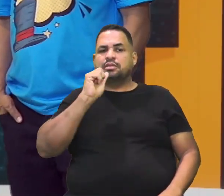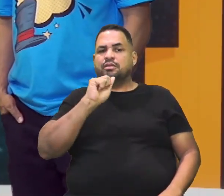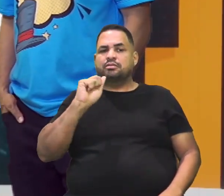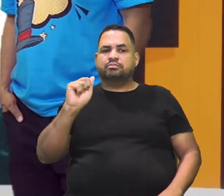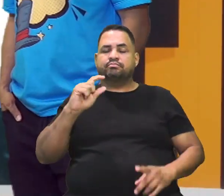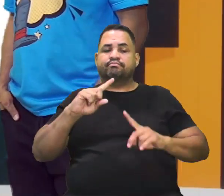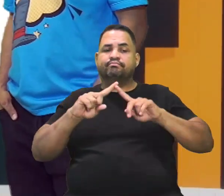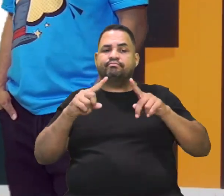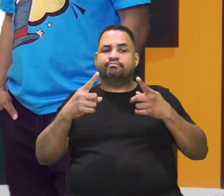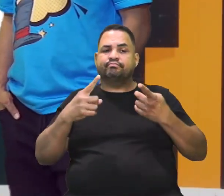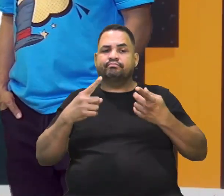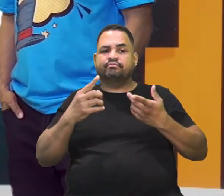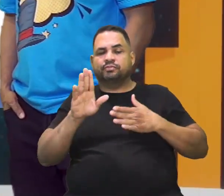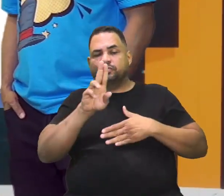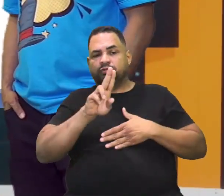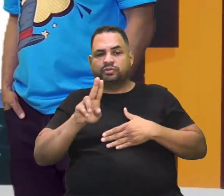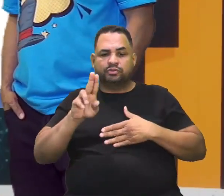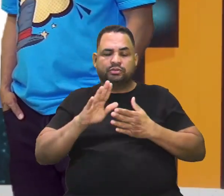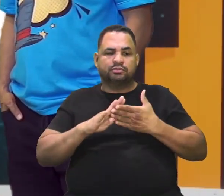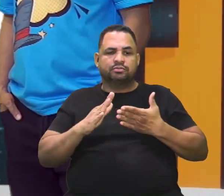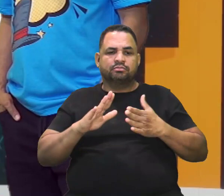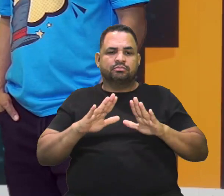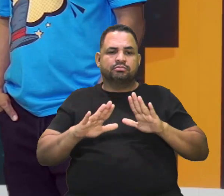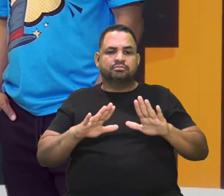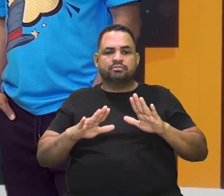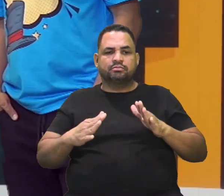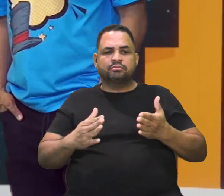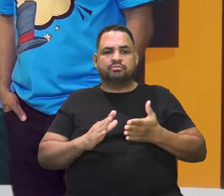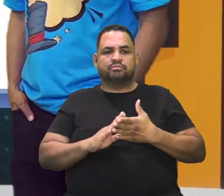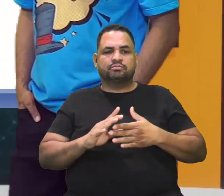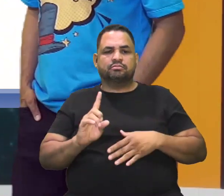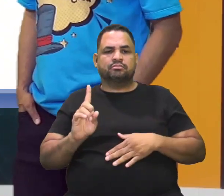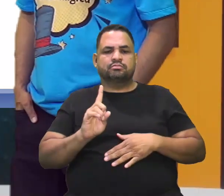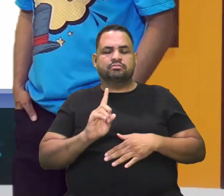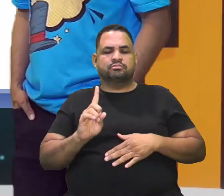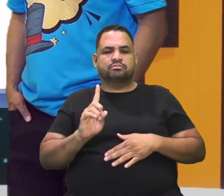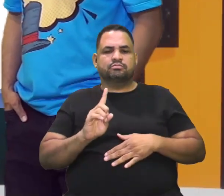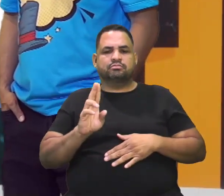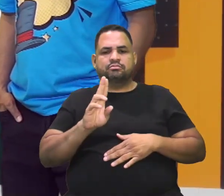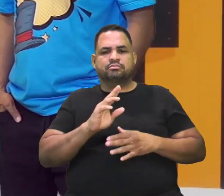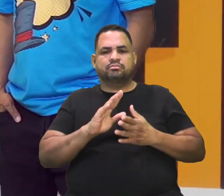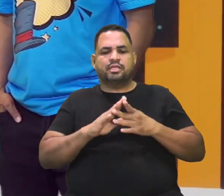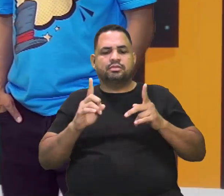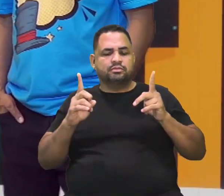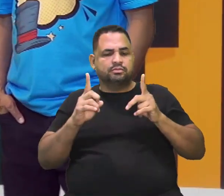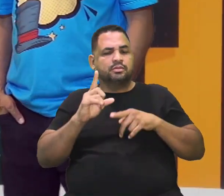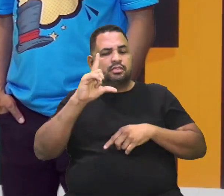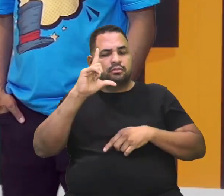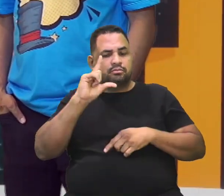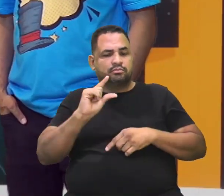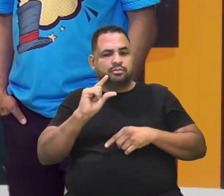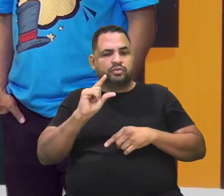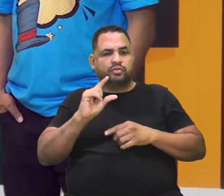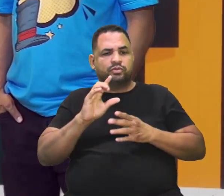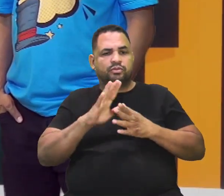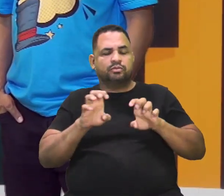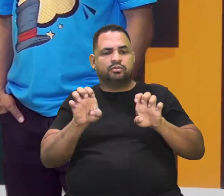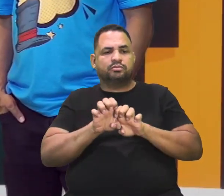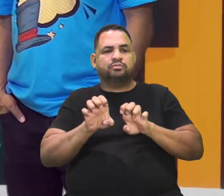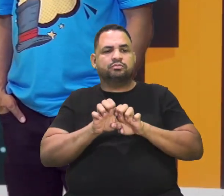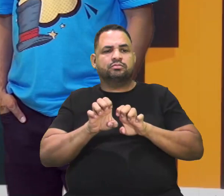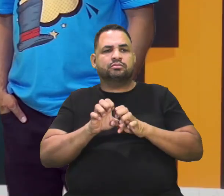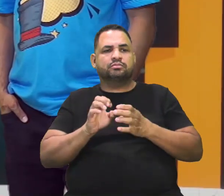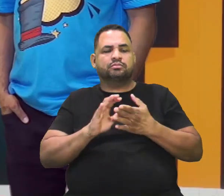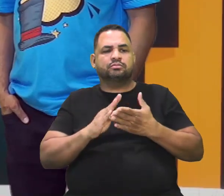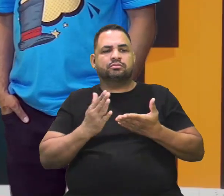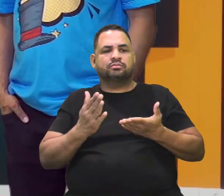E aí, é claro, né, isso aí você vai usando o bom senso. Essa aqui a gente não vai utilizar, a gente vai utilizar só a reduzida, né? E aqui não está